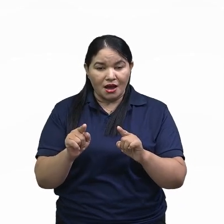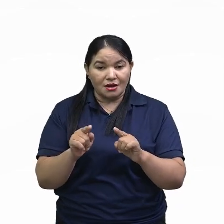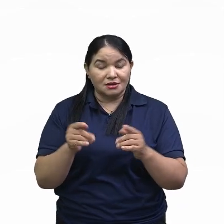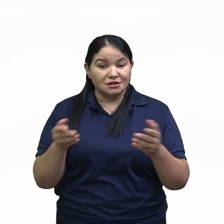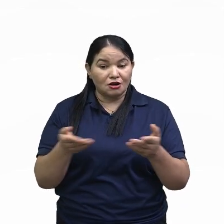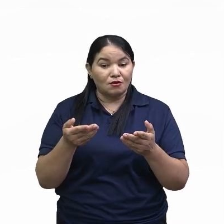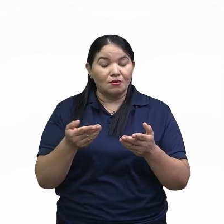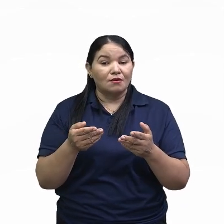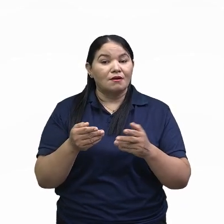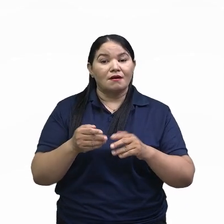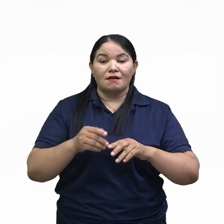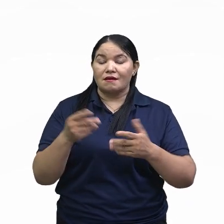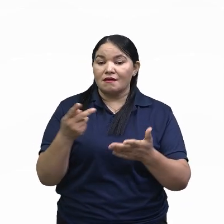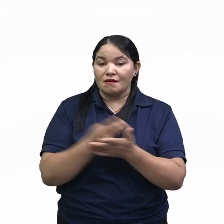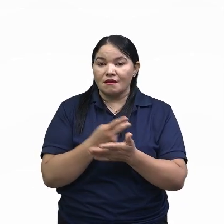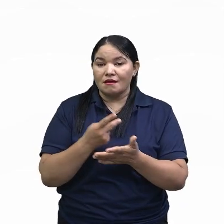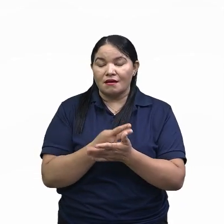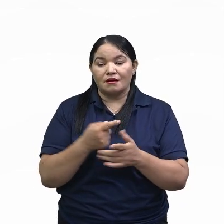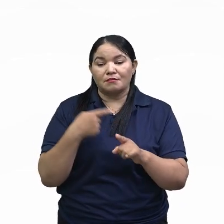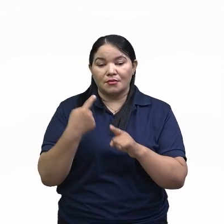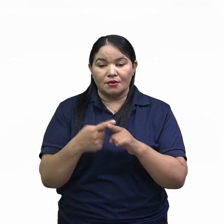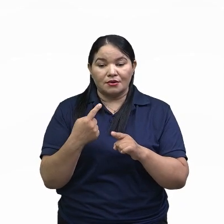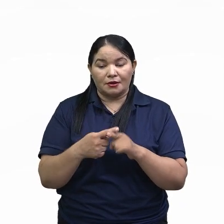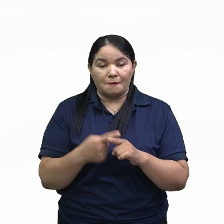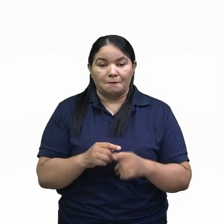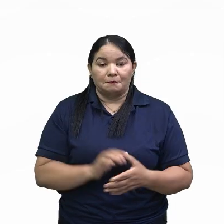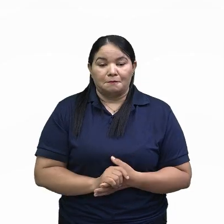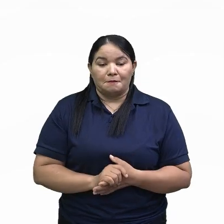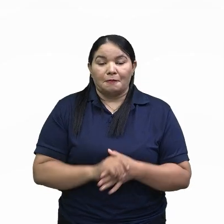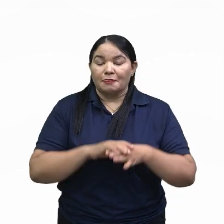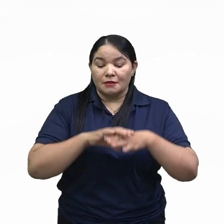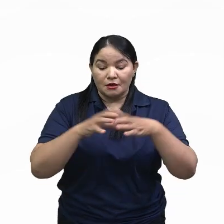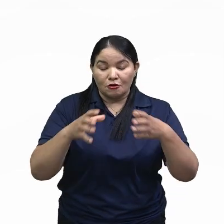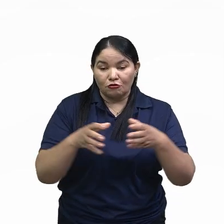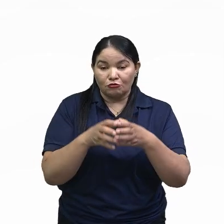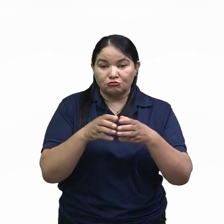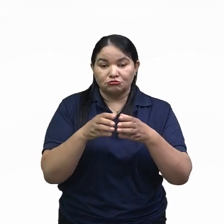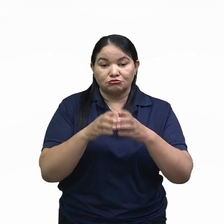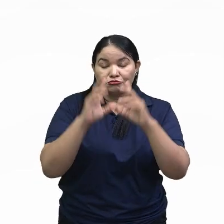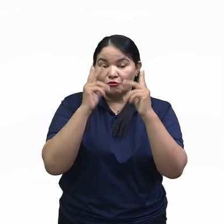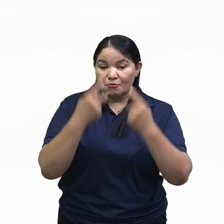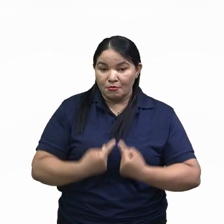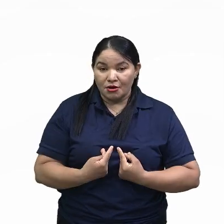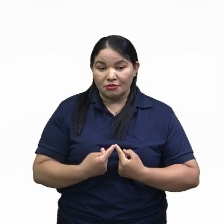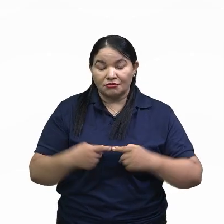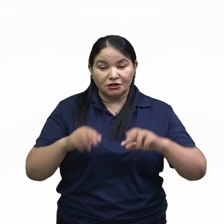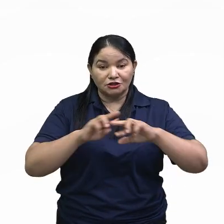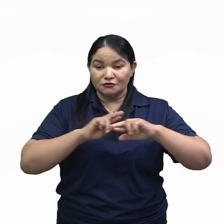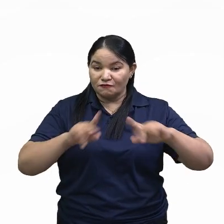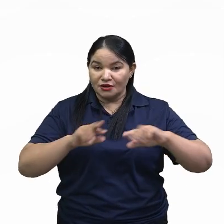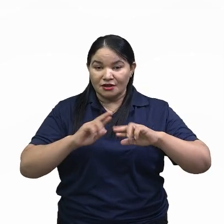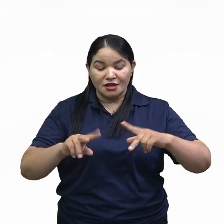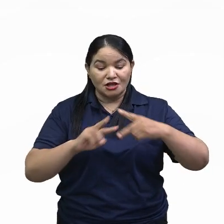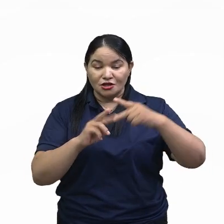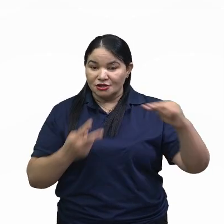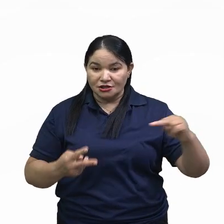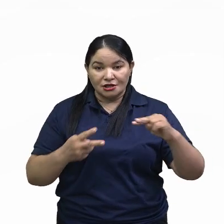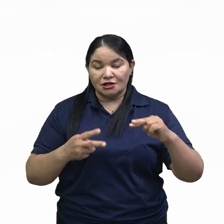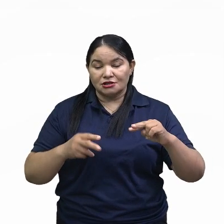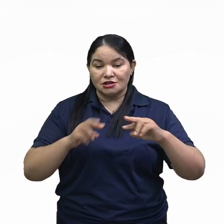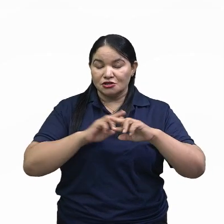equívoco, Porque o ser humano, ele não tem diferenças genéticas